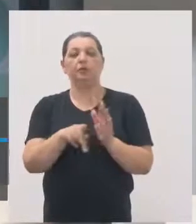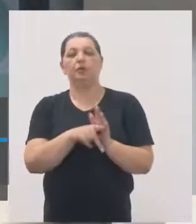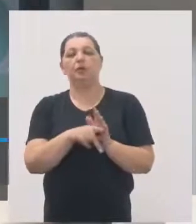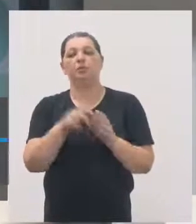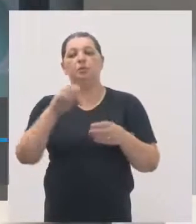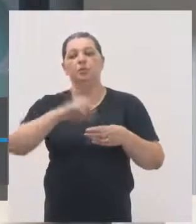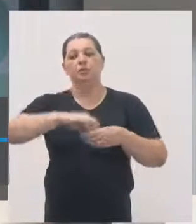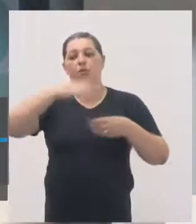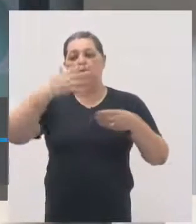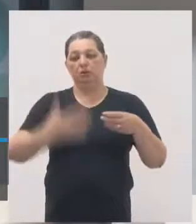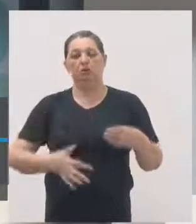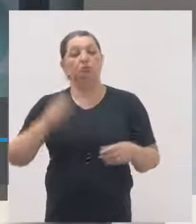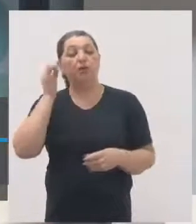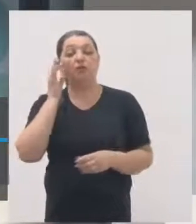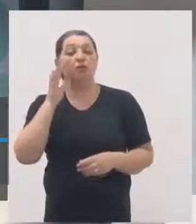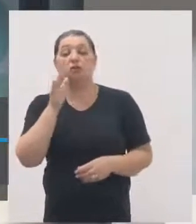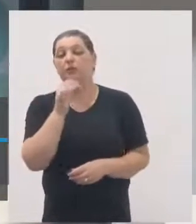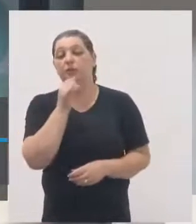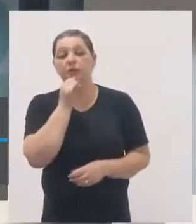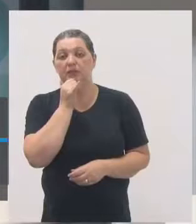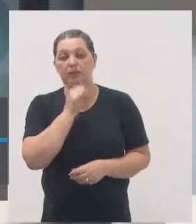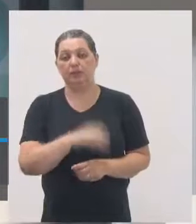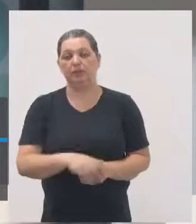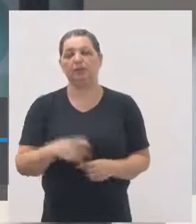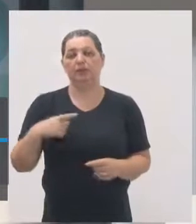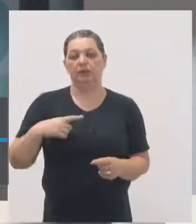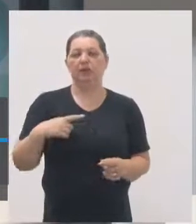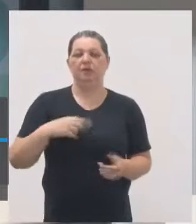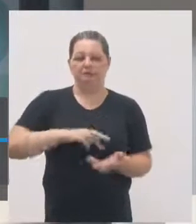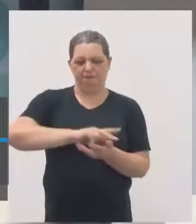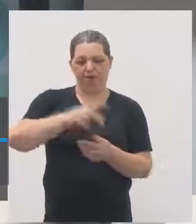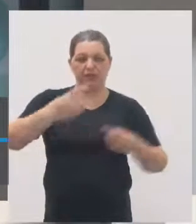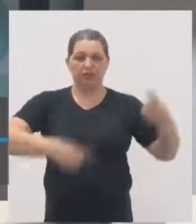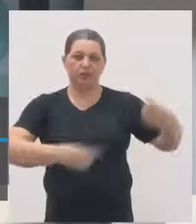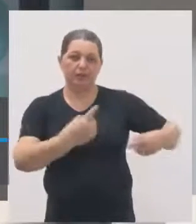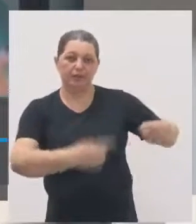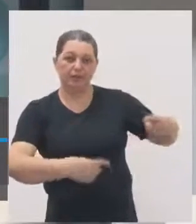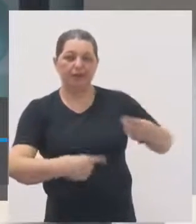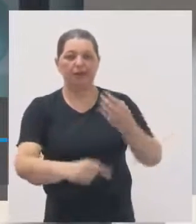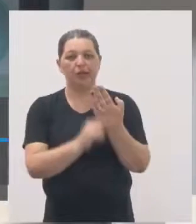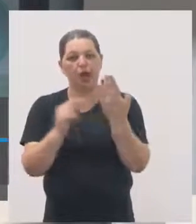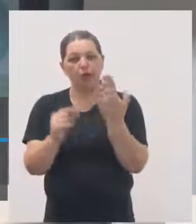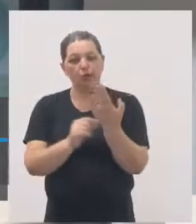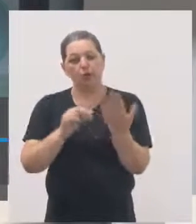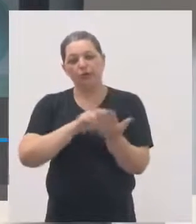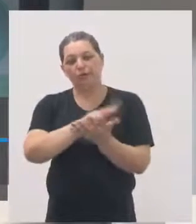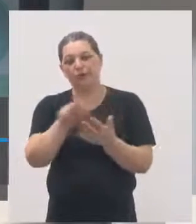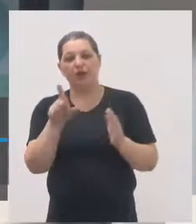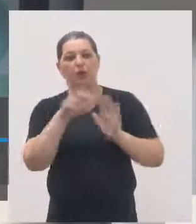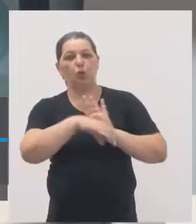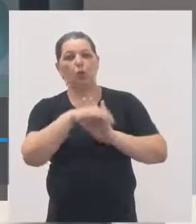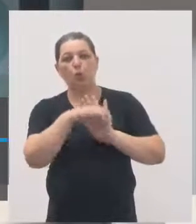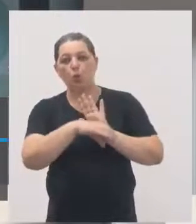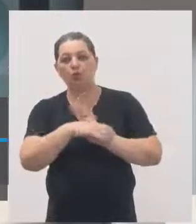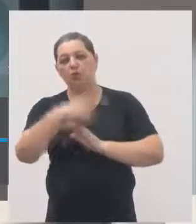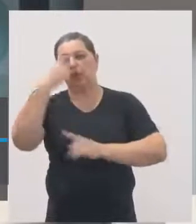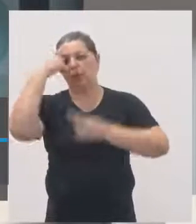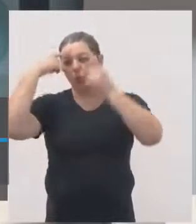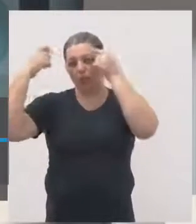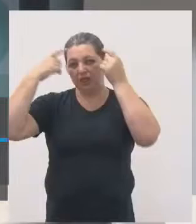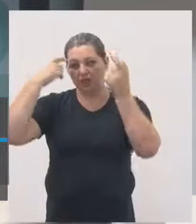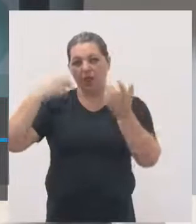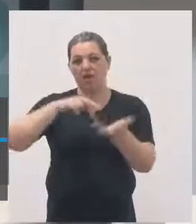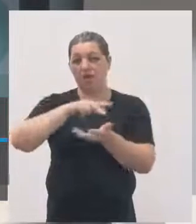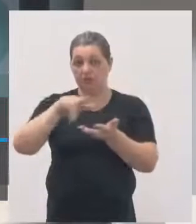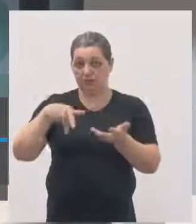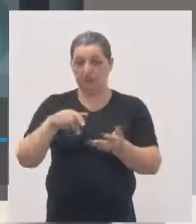Na filosofia, por exemplo, a gente faz vários debates, né? De autores, de conceitos, né? De ideias. E